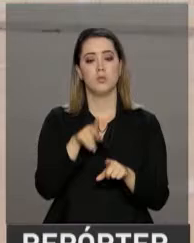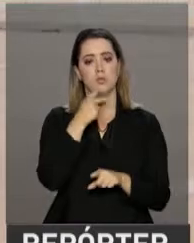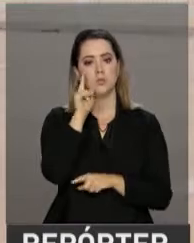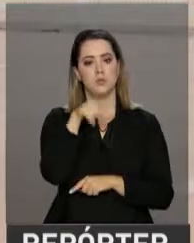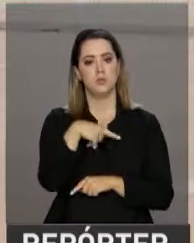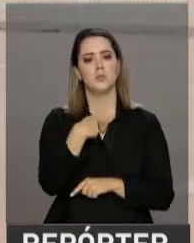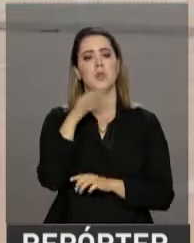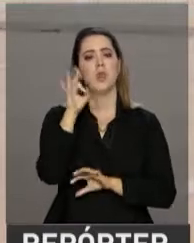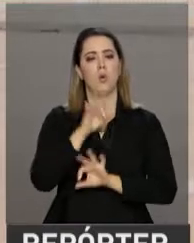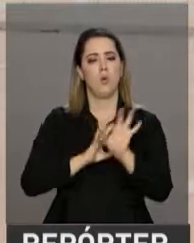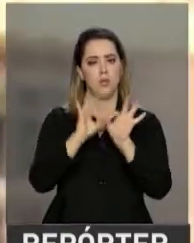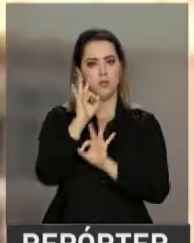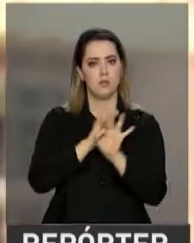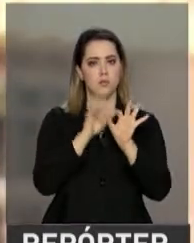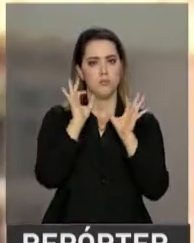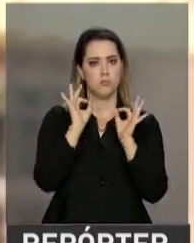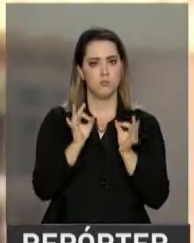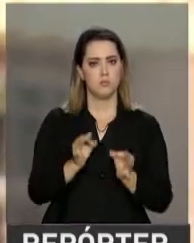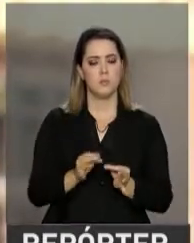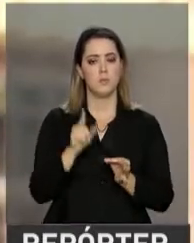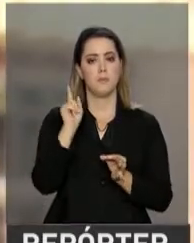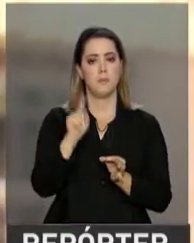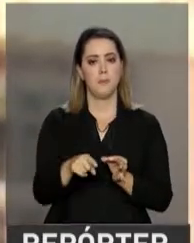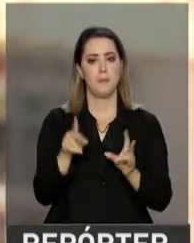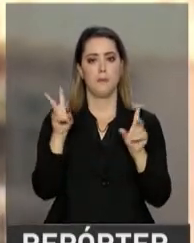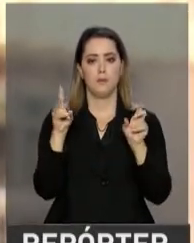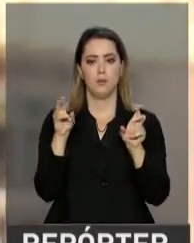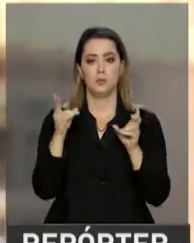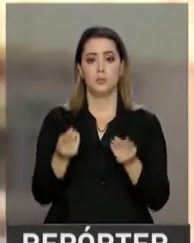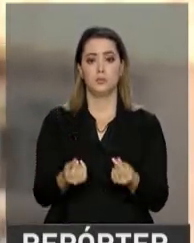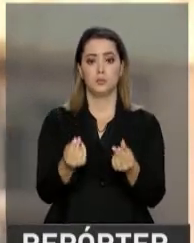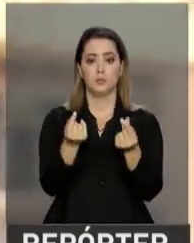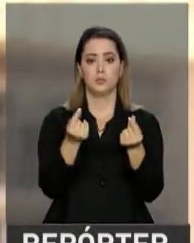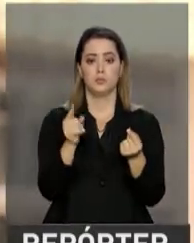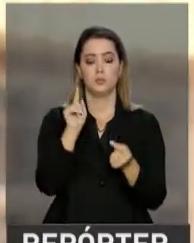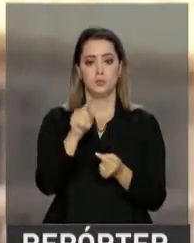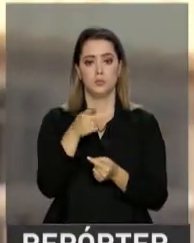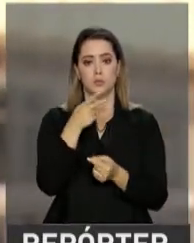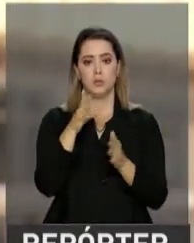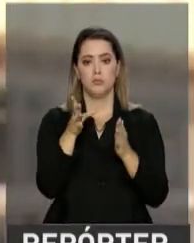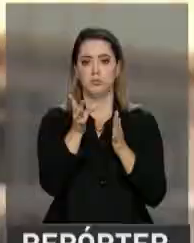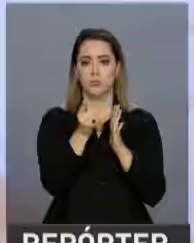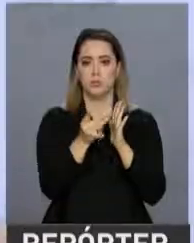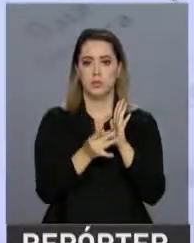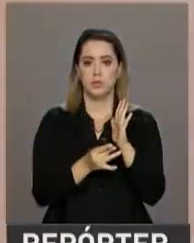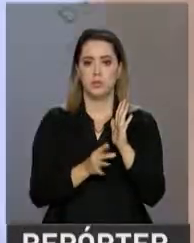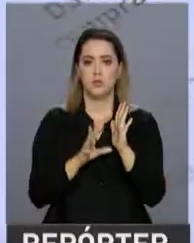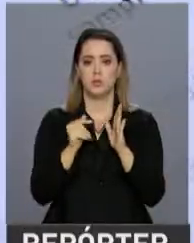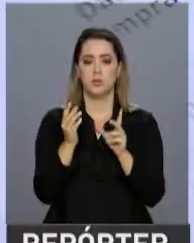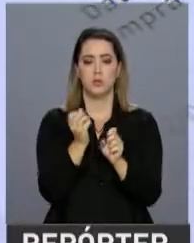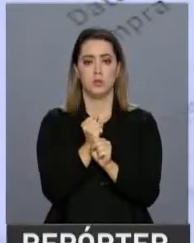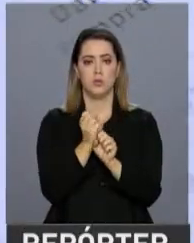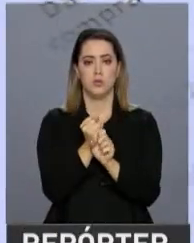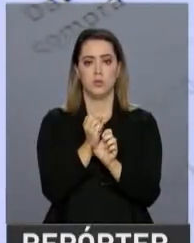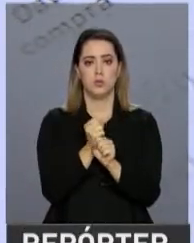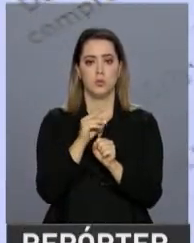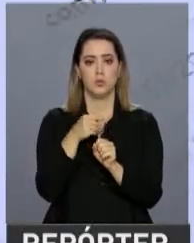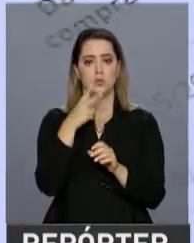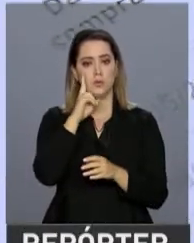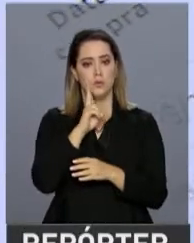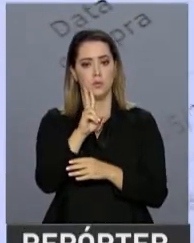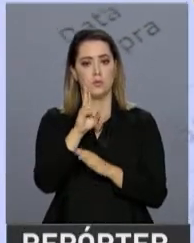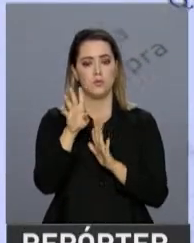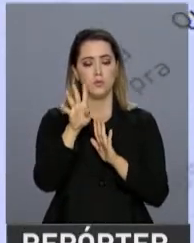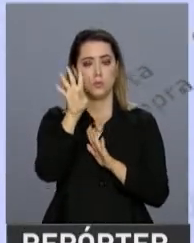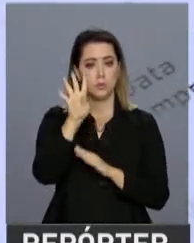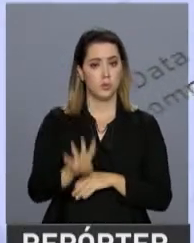organizada quando o assunto são as finanças ele monta o lançamento acompanha tudo nas planilhas